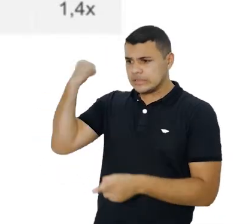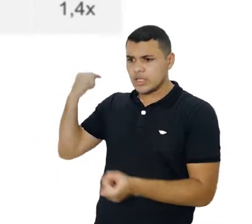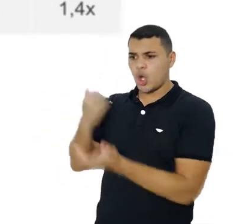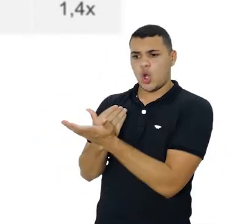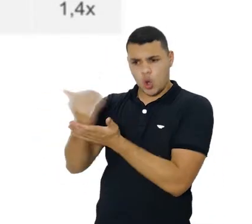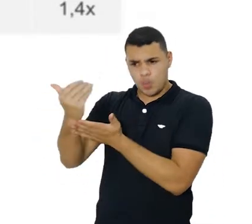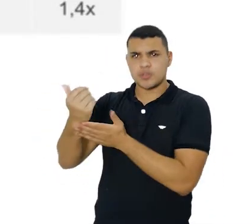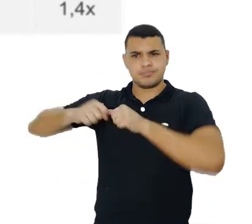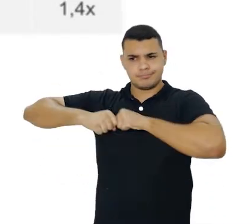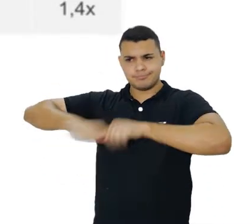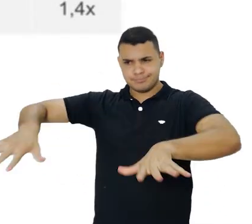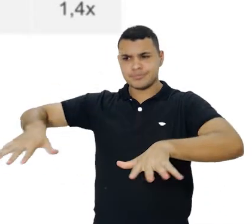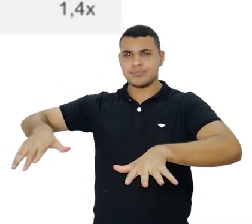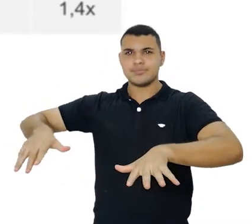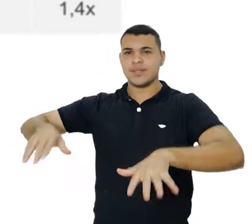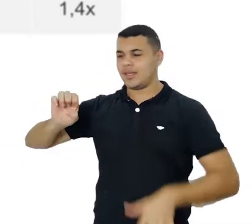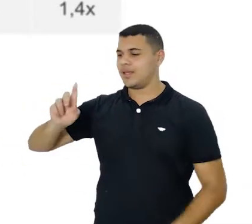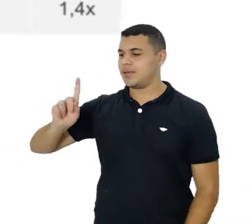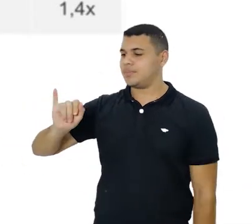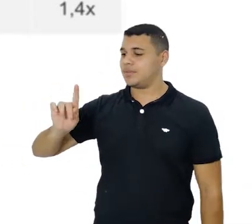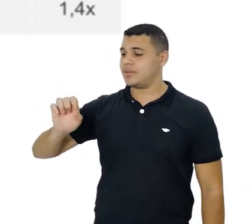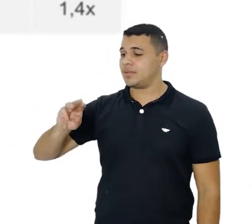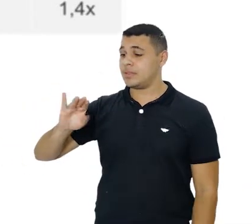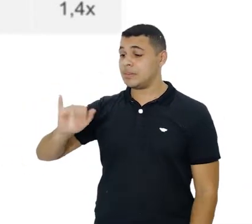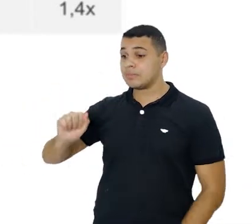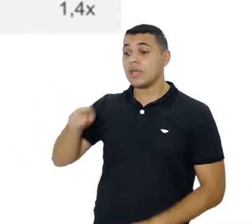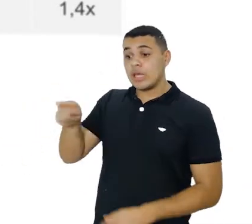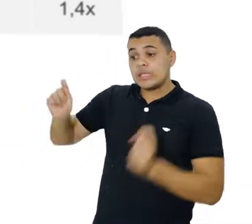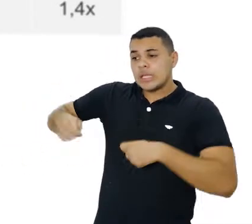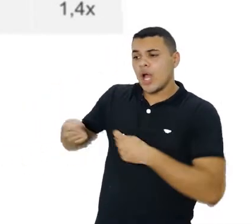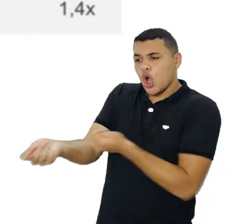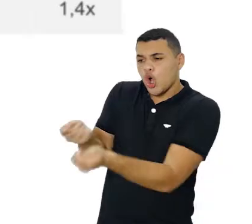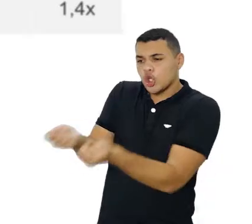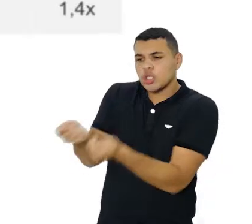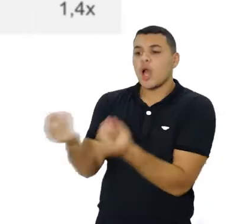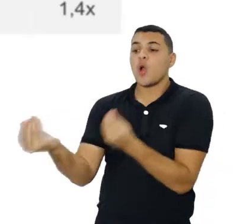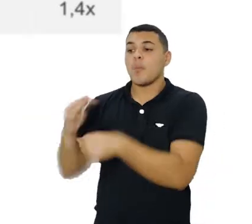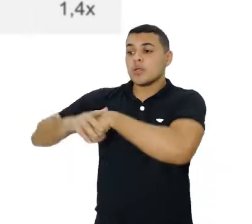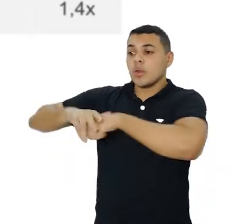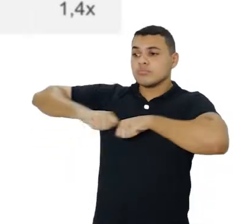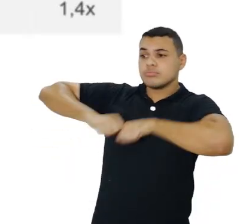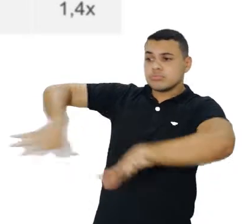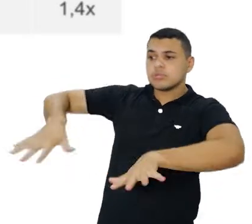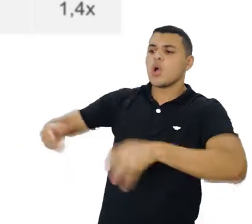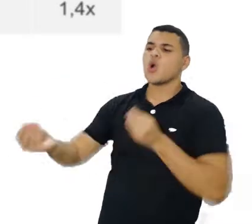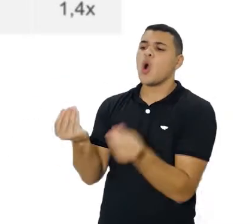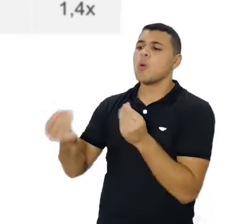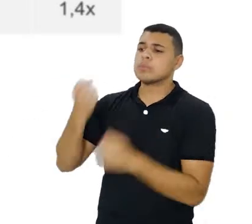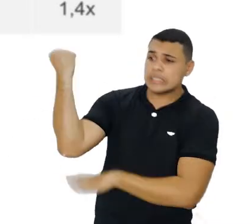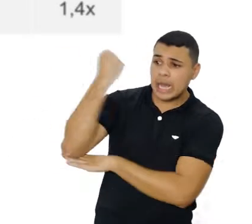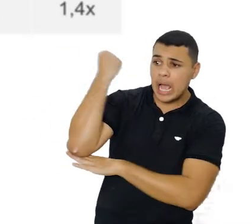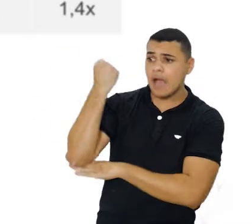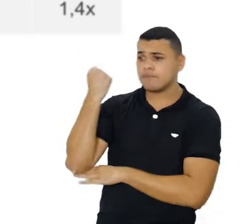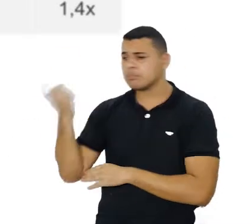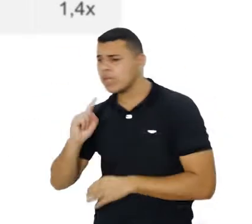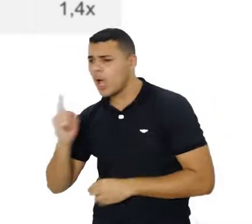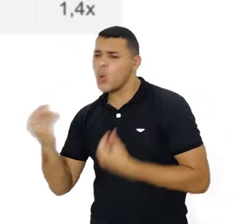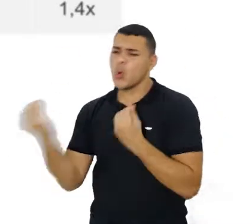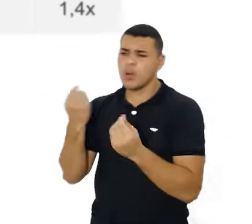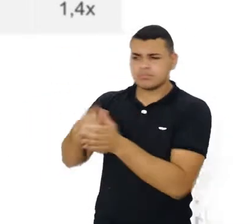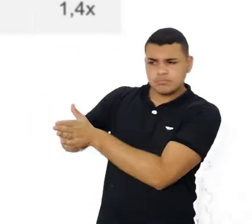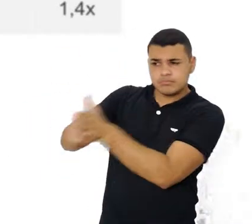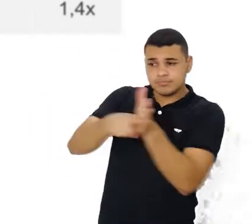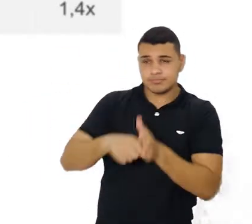desde o início, né, da epidemia, justamente para monitorar as variações dessa prevalência. Então, né,